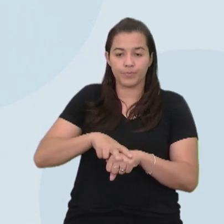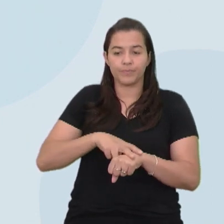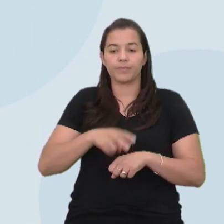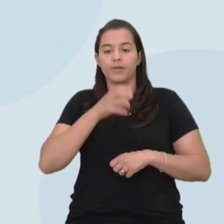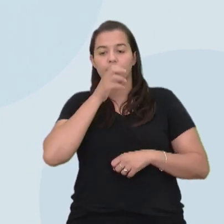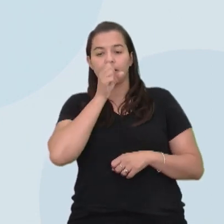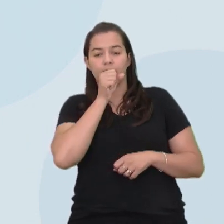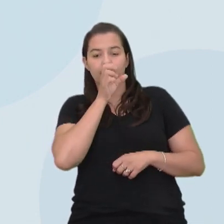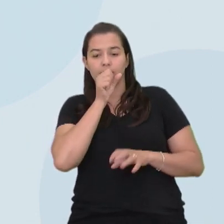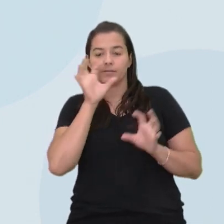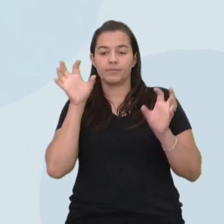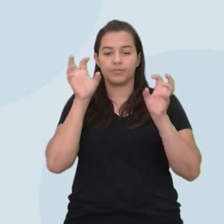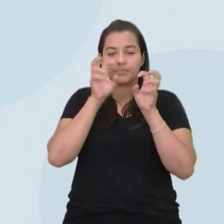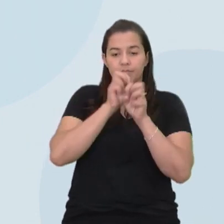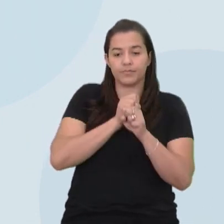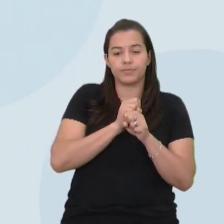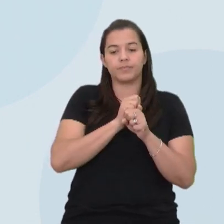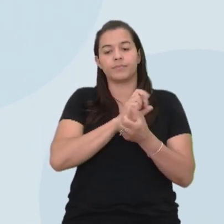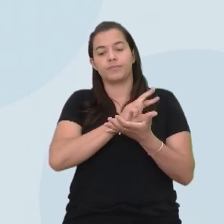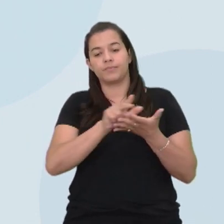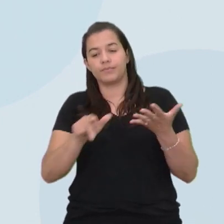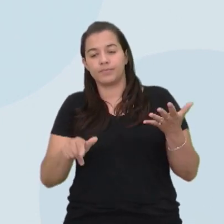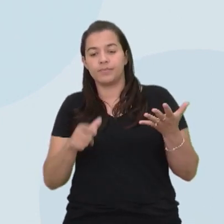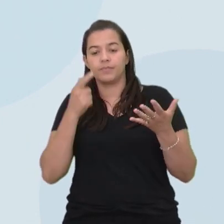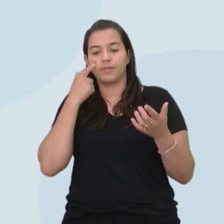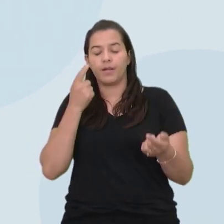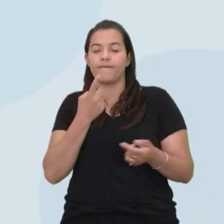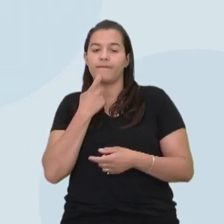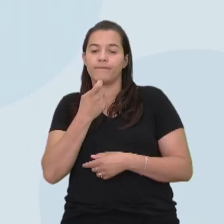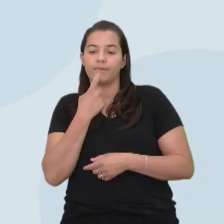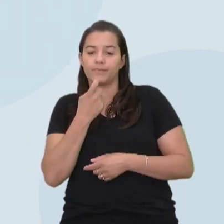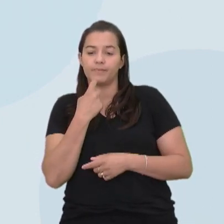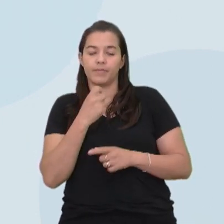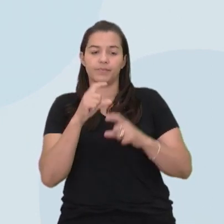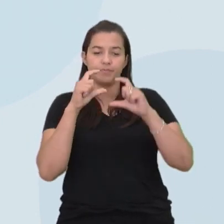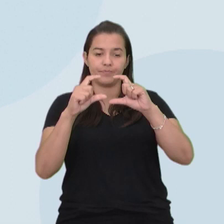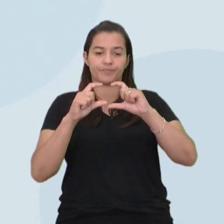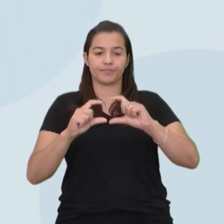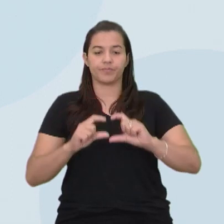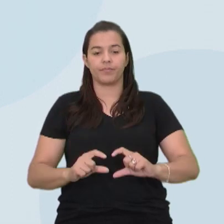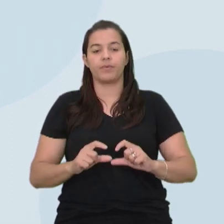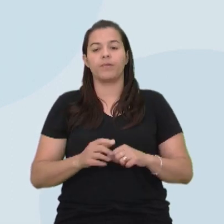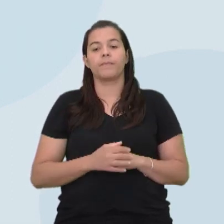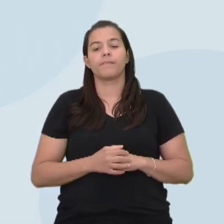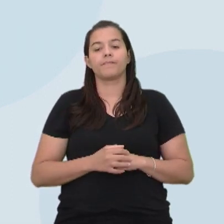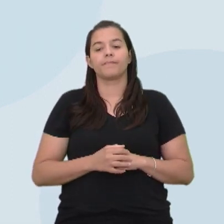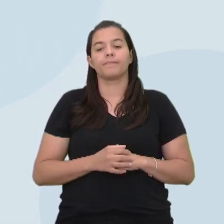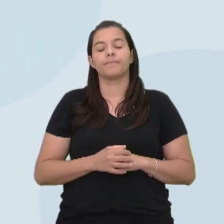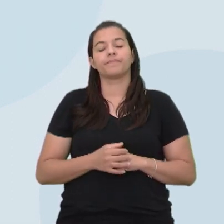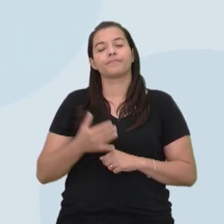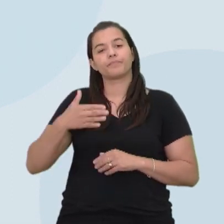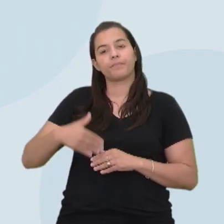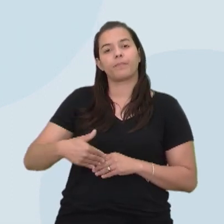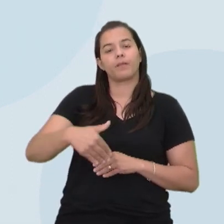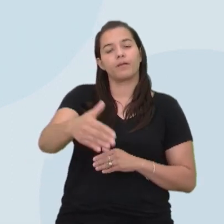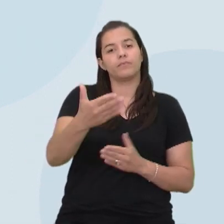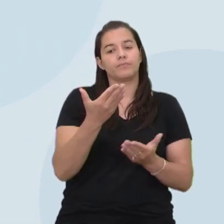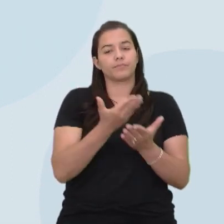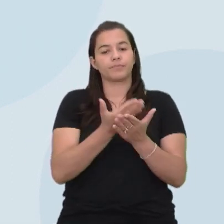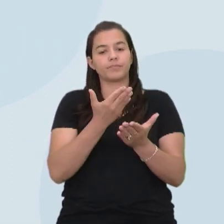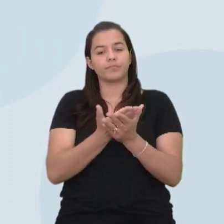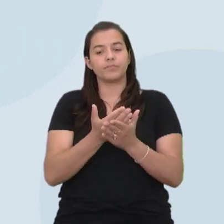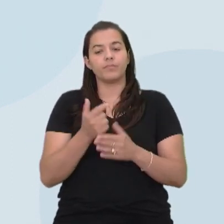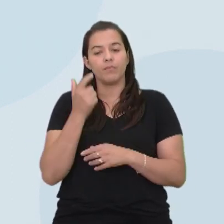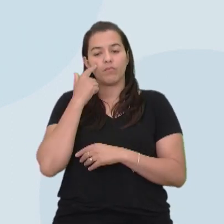laranja mais escuro, variáveis, e por último um vermelhinho, que são os meus blocos, tá bom? E vocês vão ver no decorrer das aulas que aqui do lado